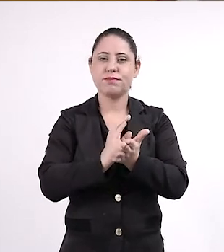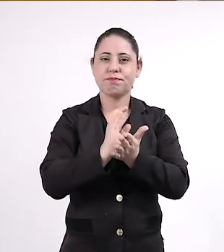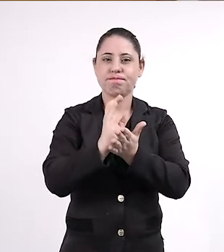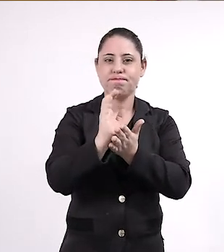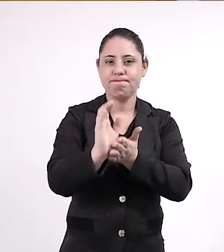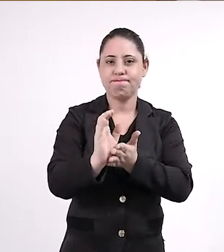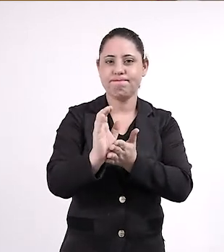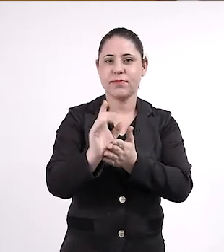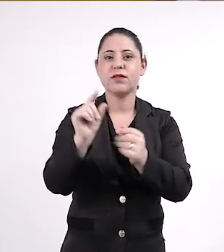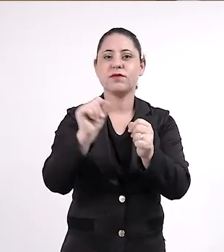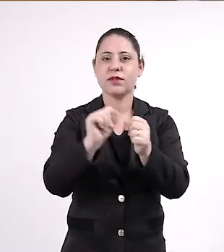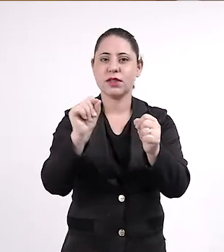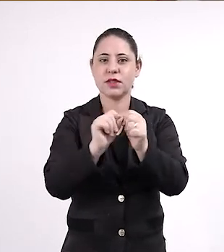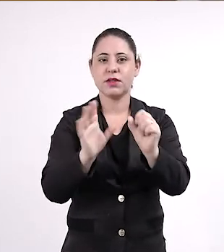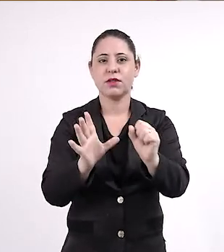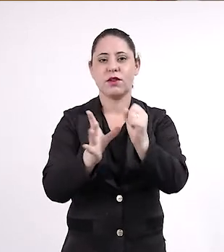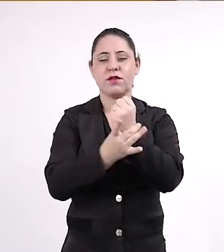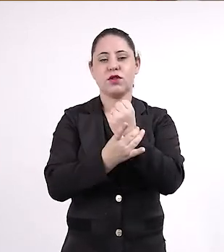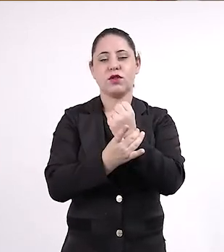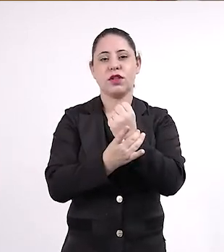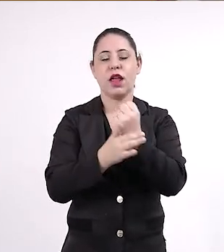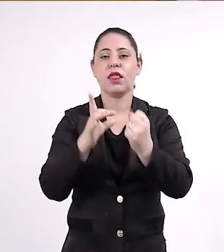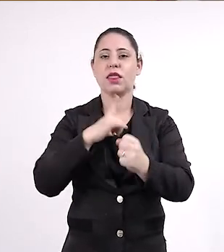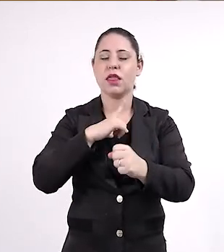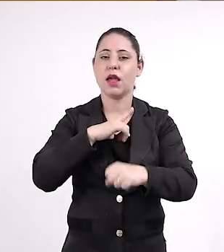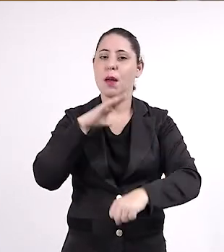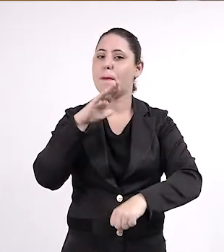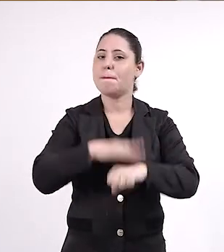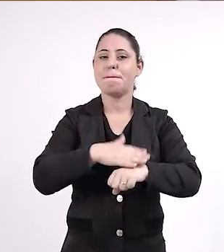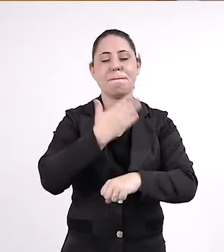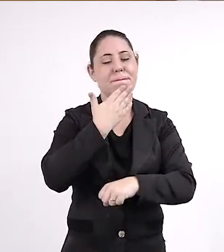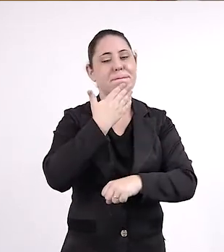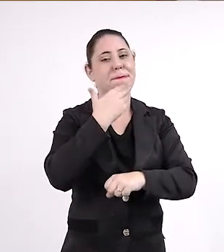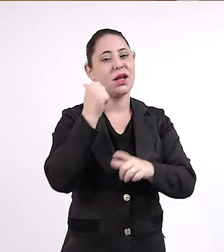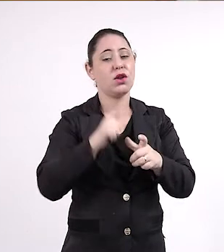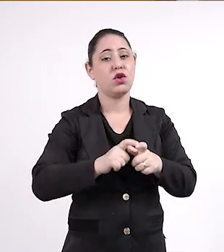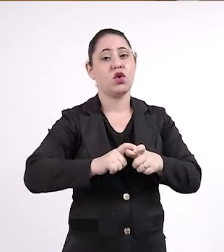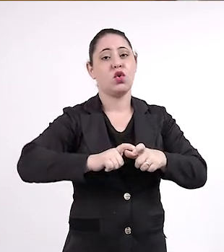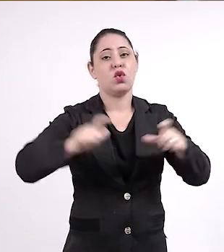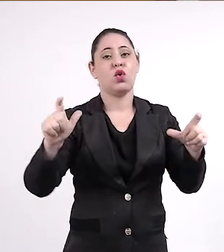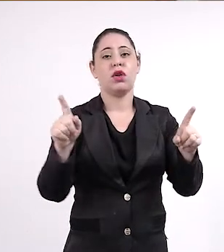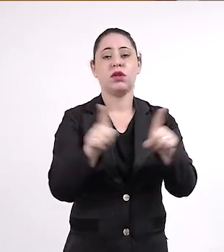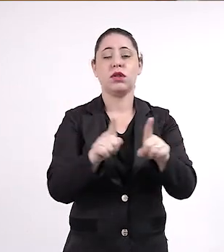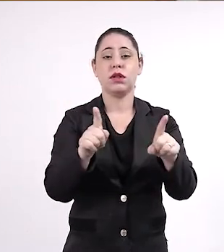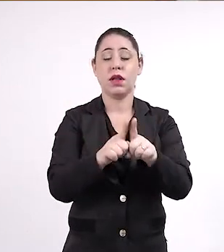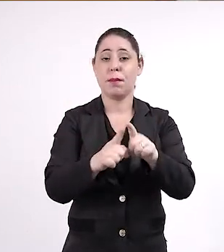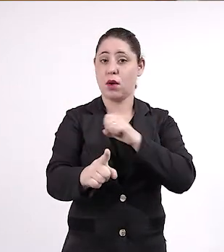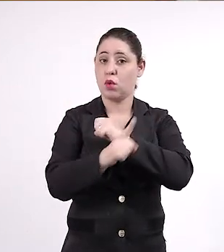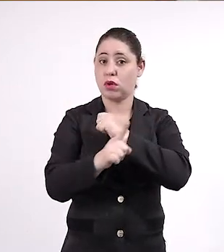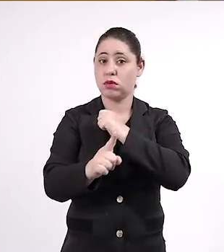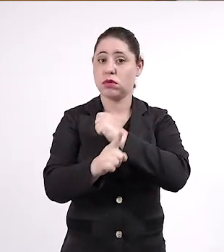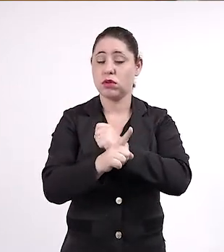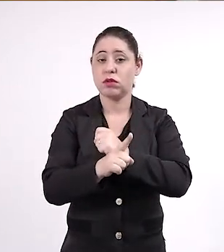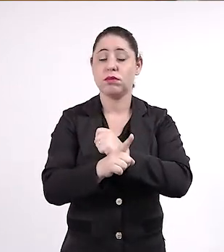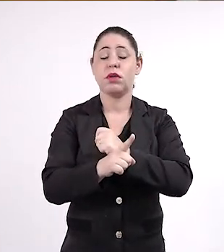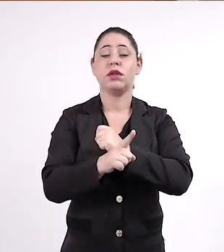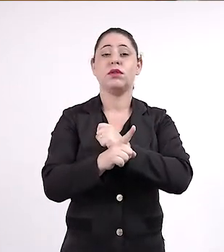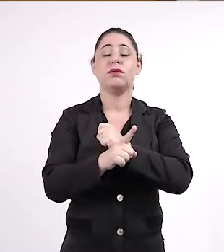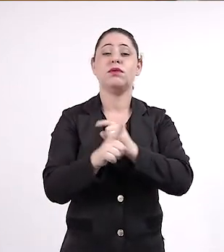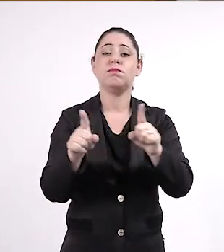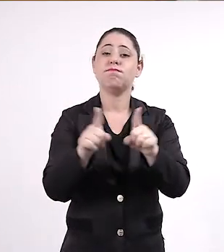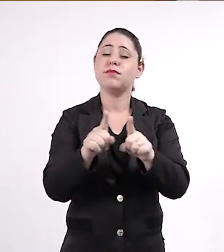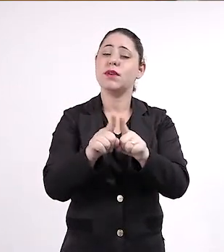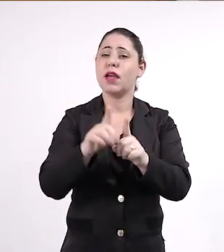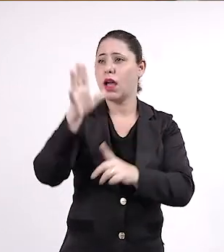de investimento fará com que a Defensoria ganhe muito fôlego, consiga aumentar mais ainda a sua capacidade de atendimento